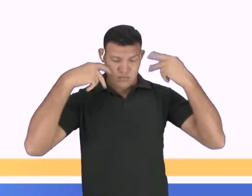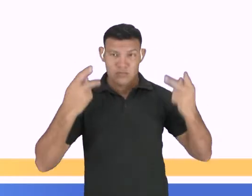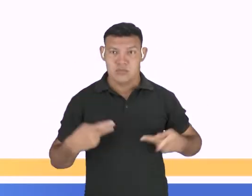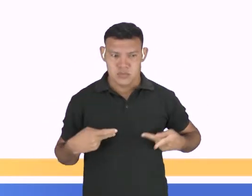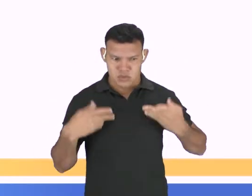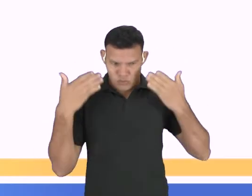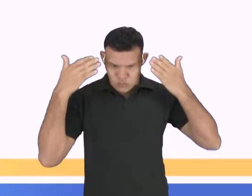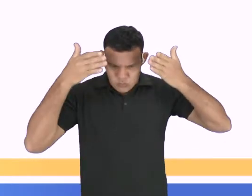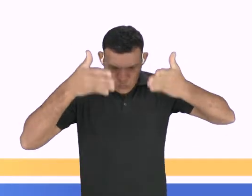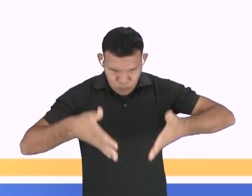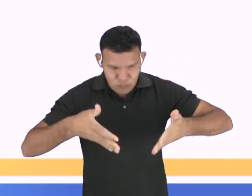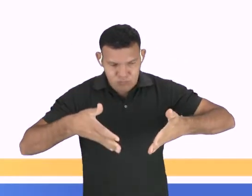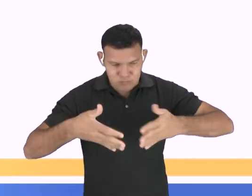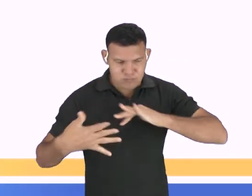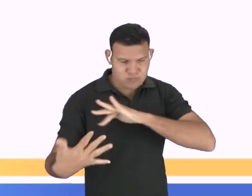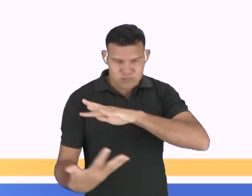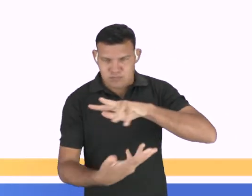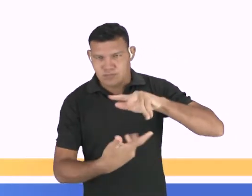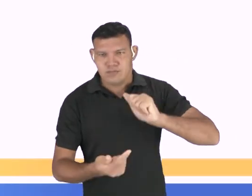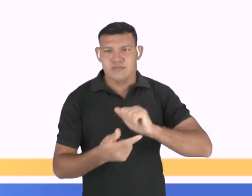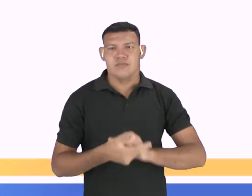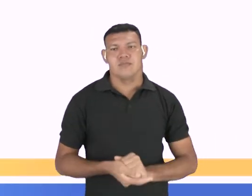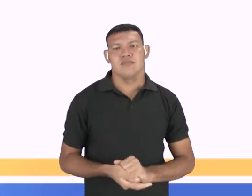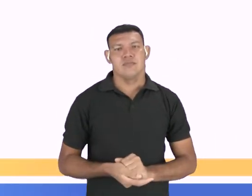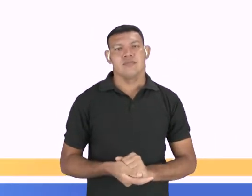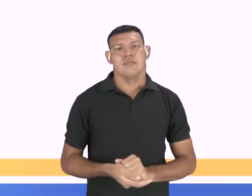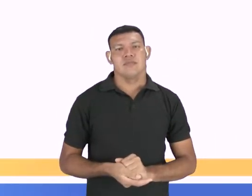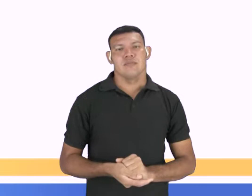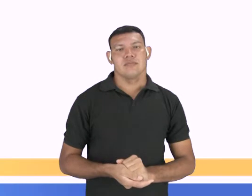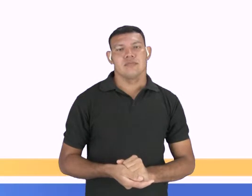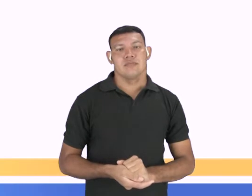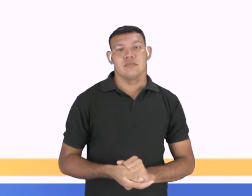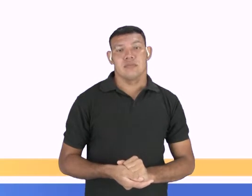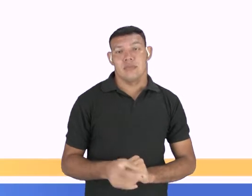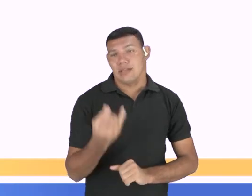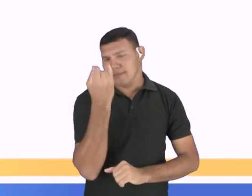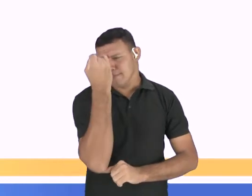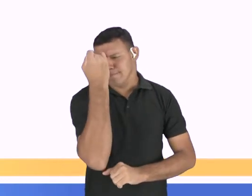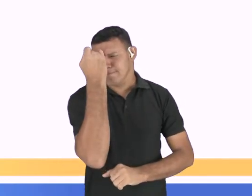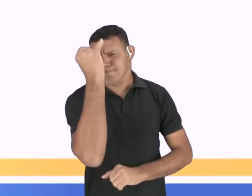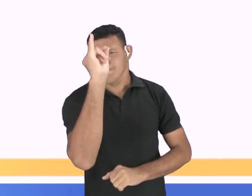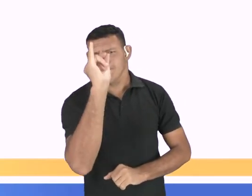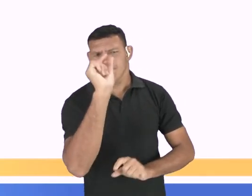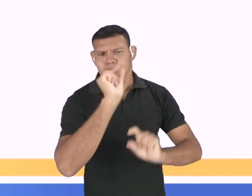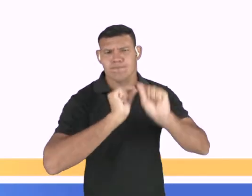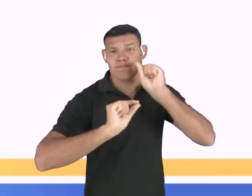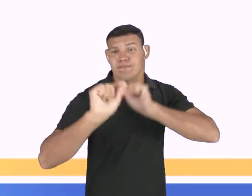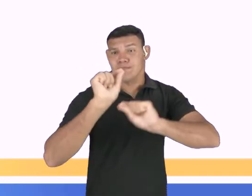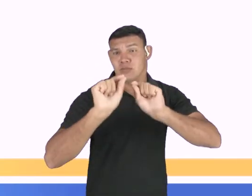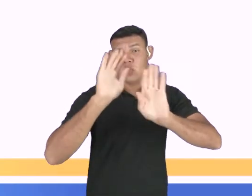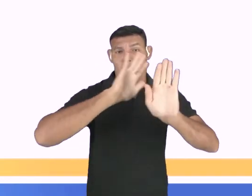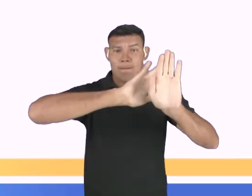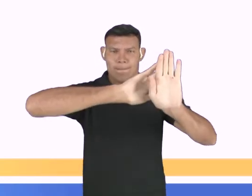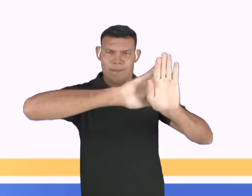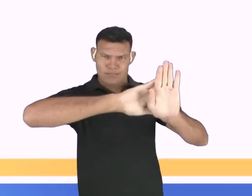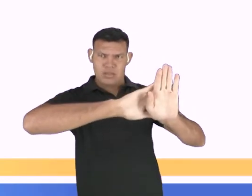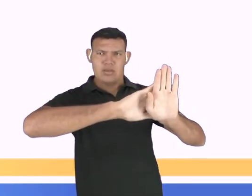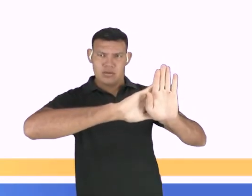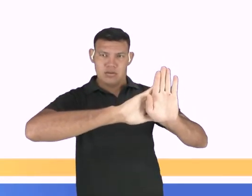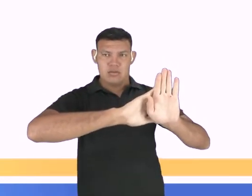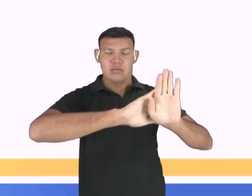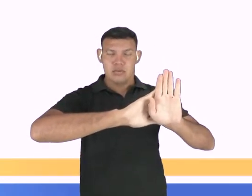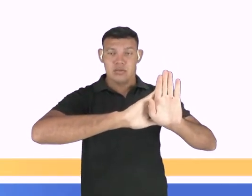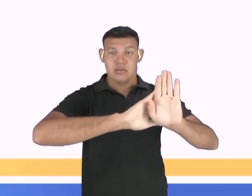seja, essa ideia ela procura colocar o homem, o ser humano, como centro,